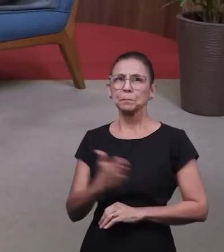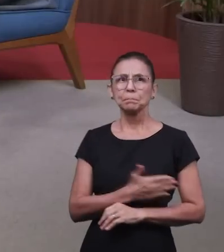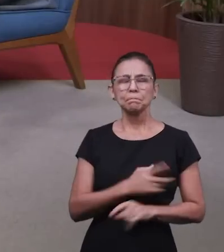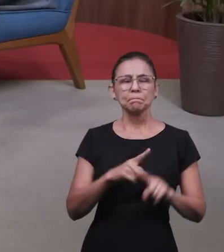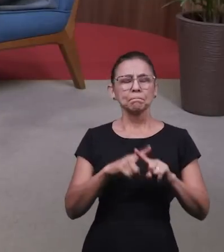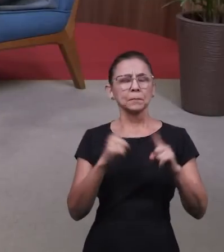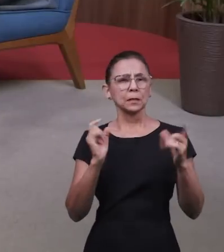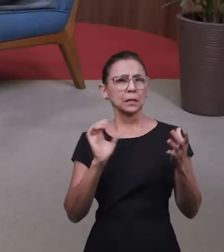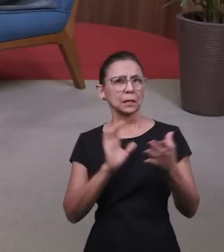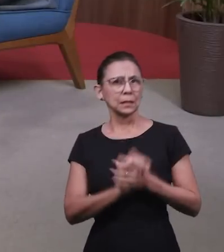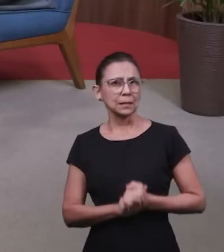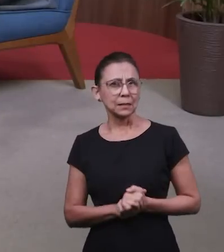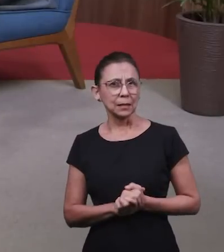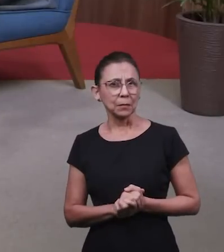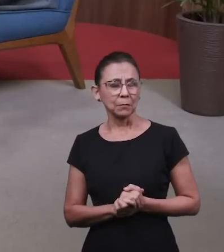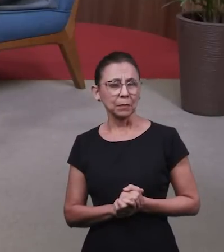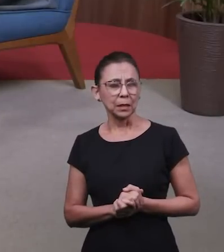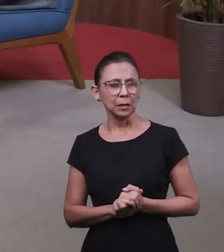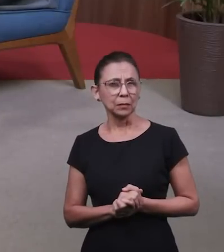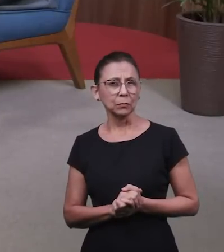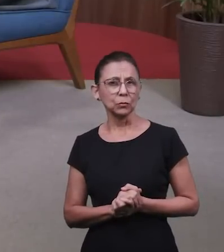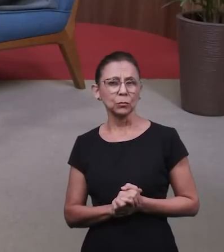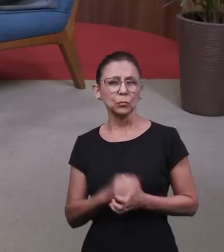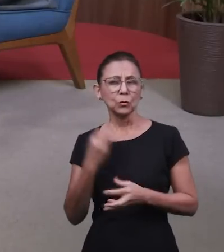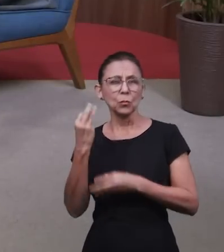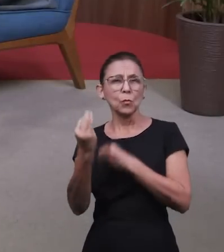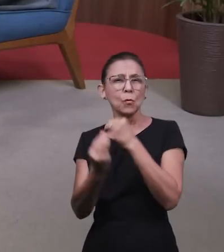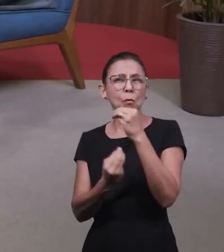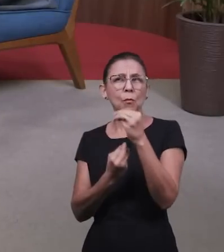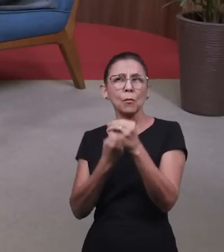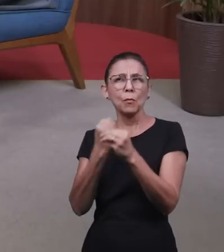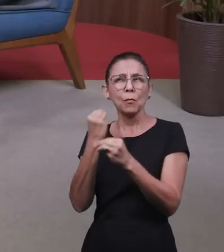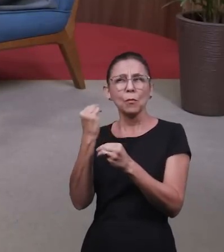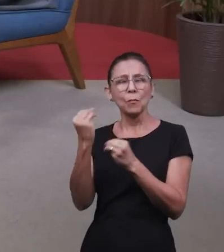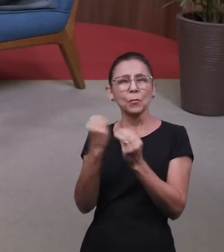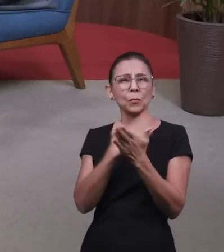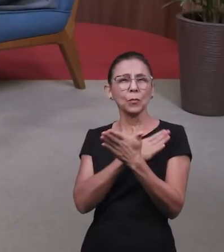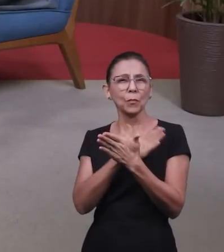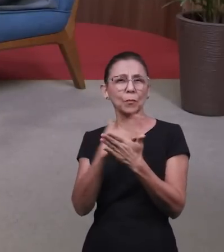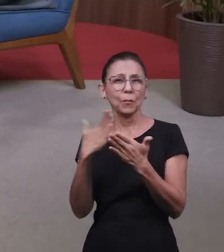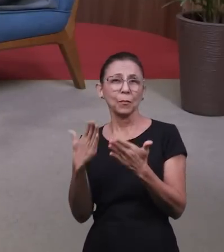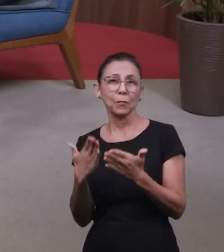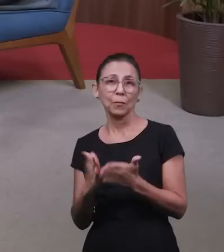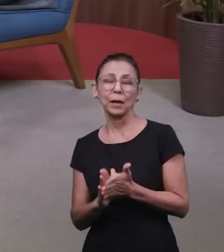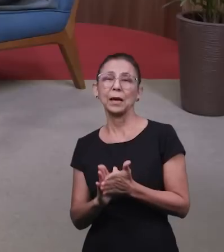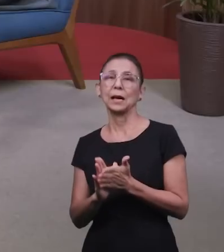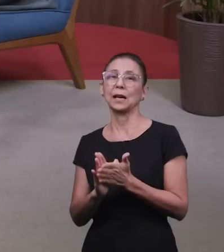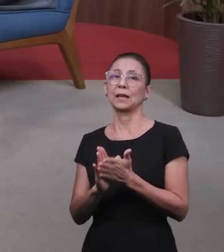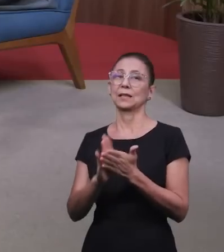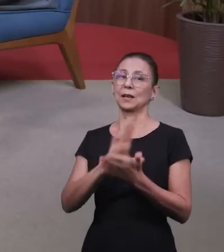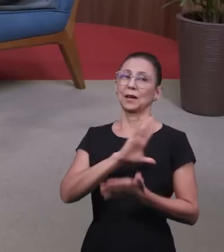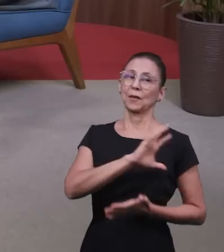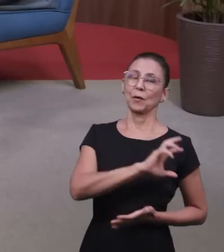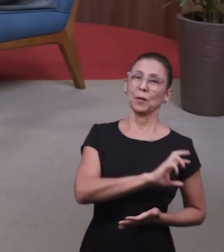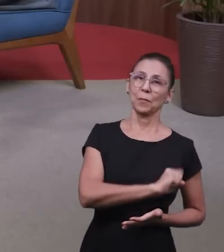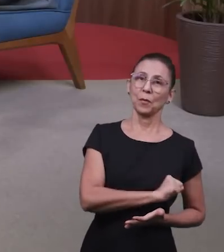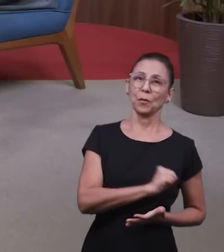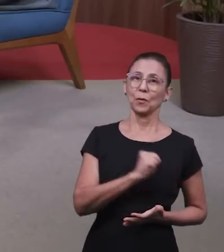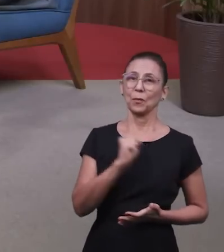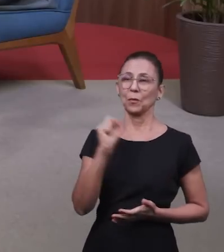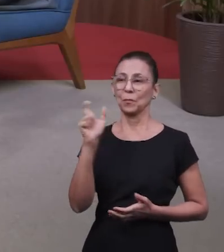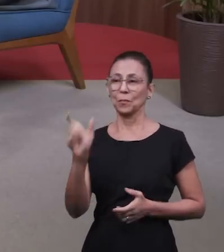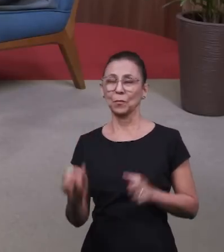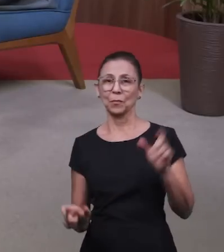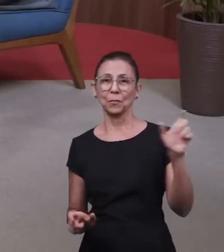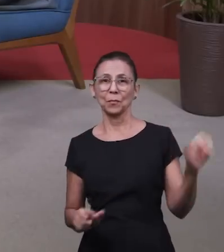um casamento não é construído de uma hora para outra. Há um amor maior que une ambos os nubentes. Há